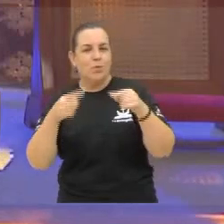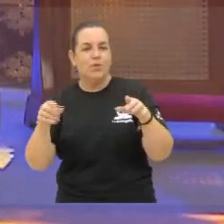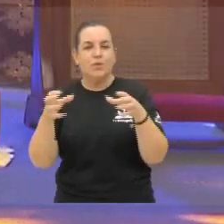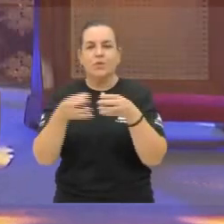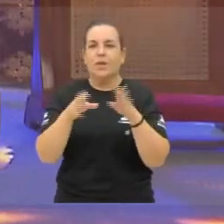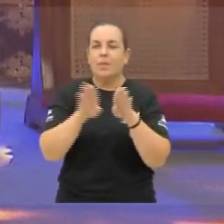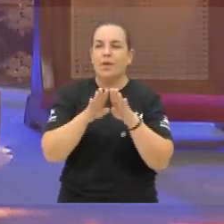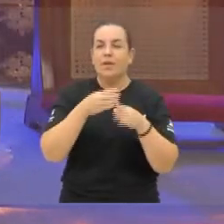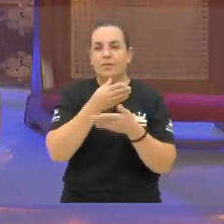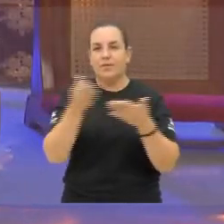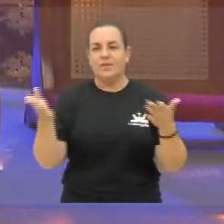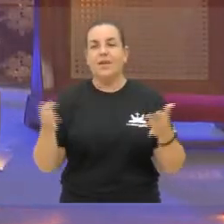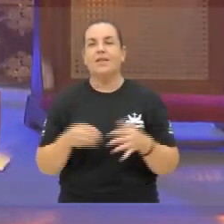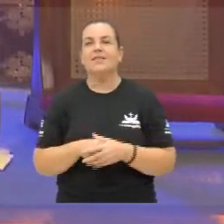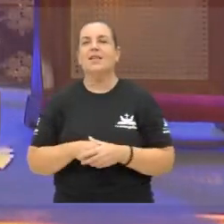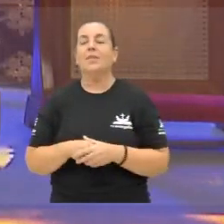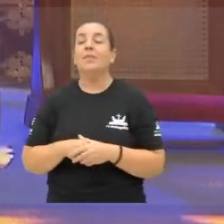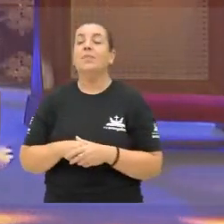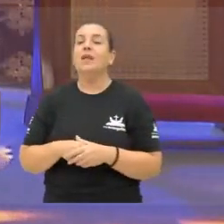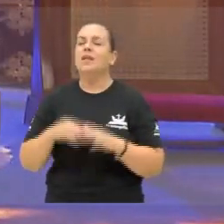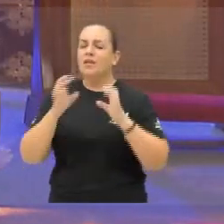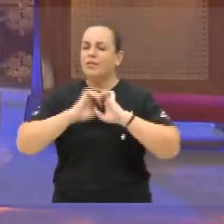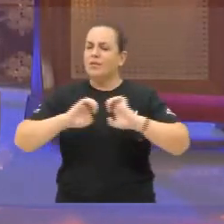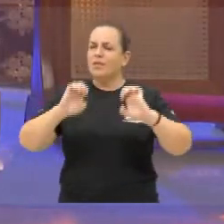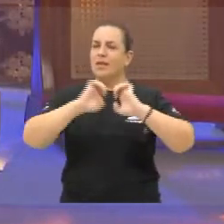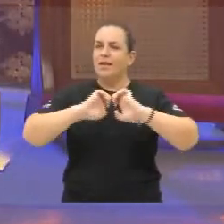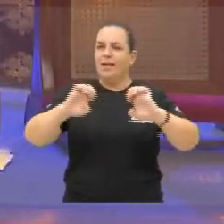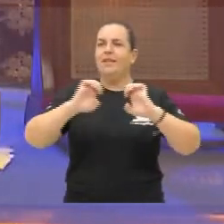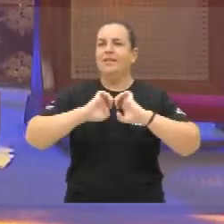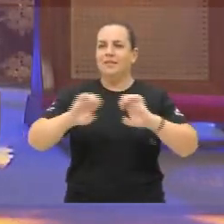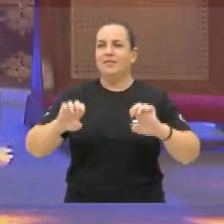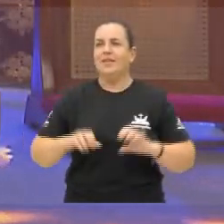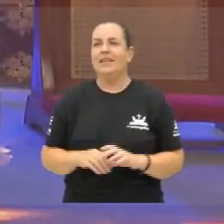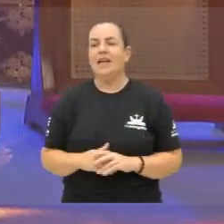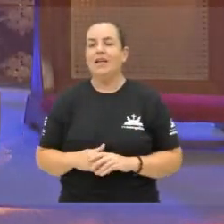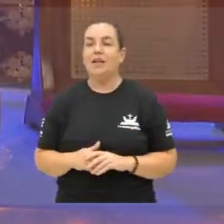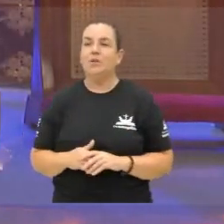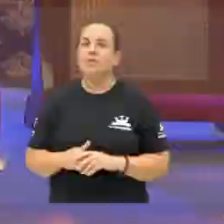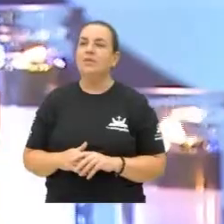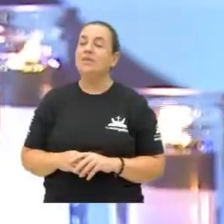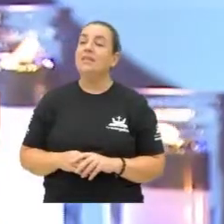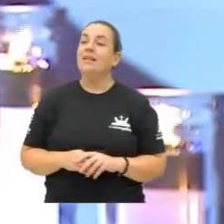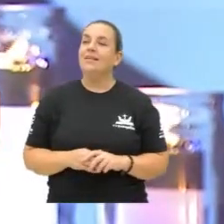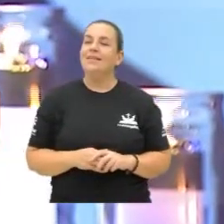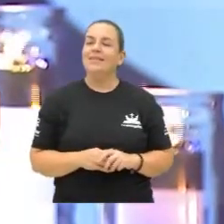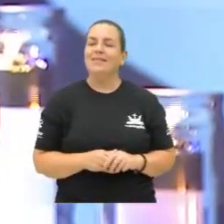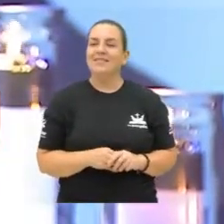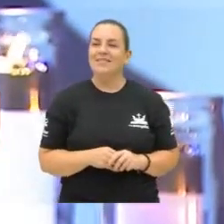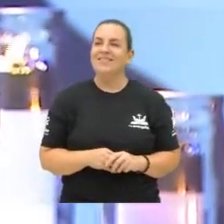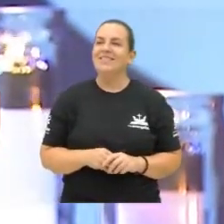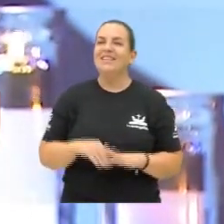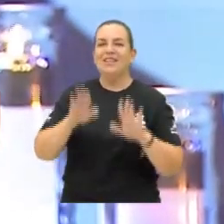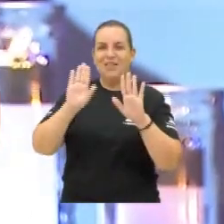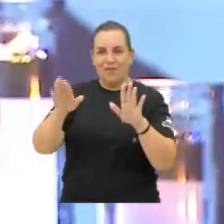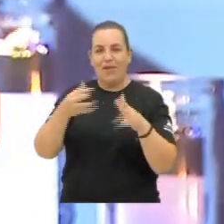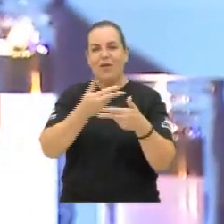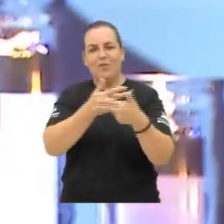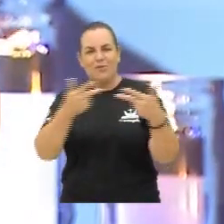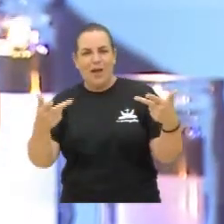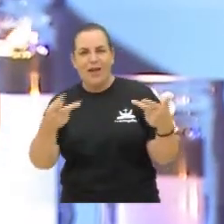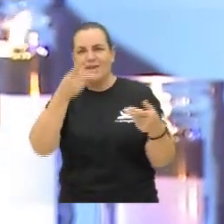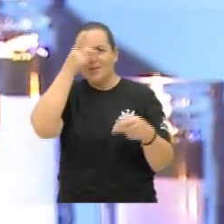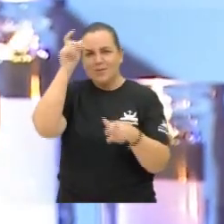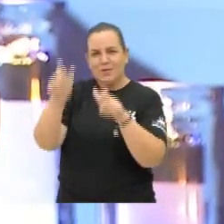30 anos de história de evangelização. São sacerdotes Enfim, são várias pessoas que